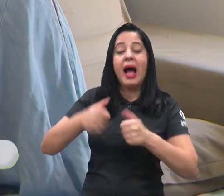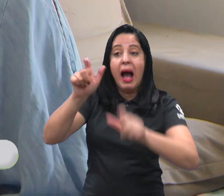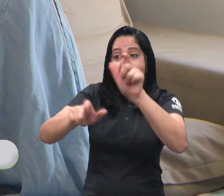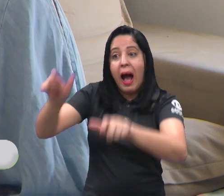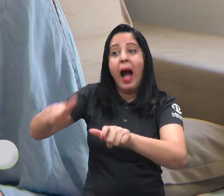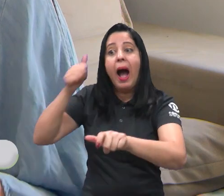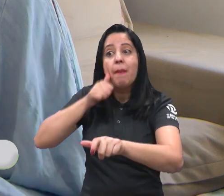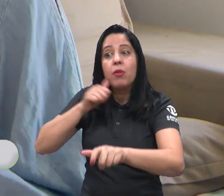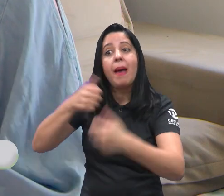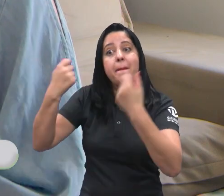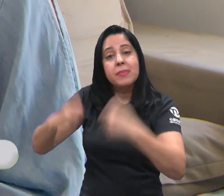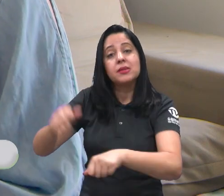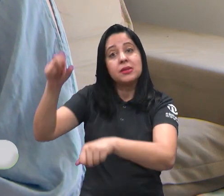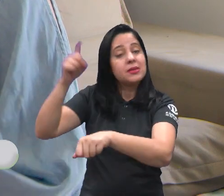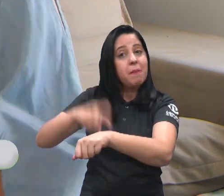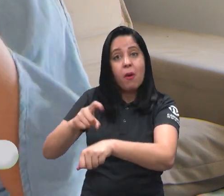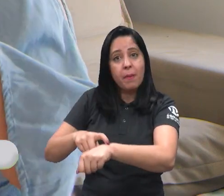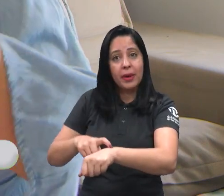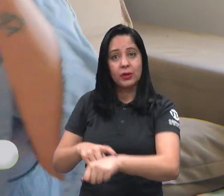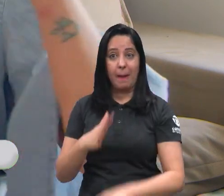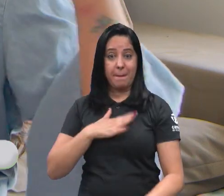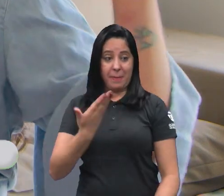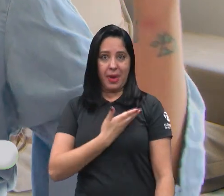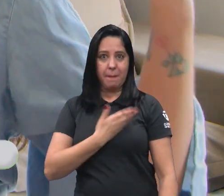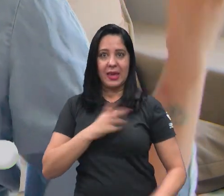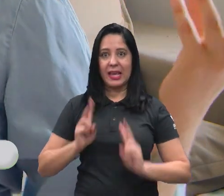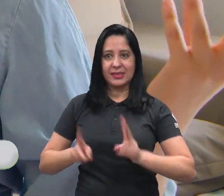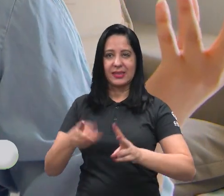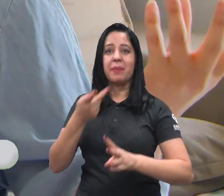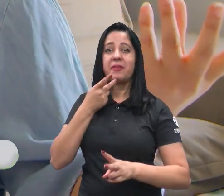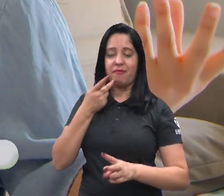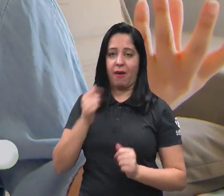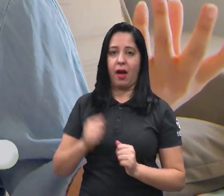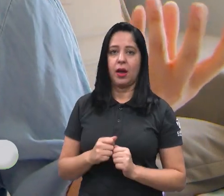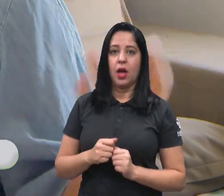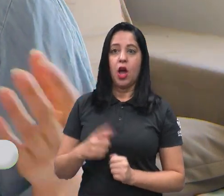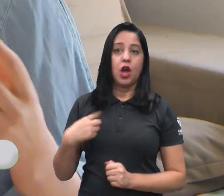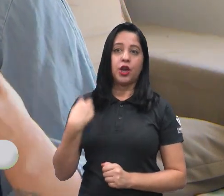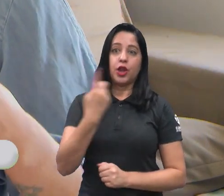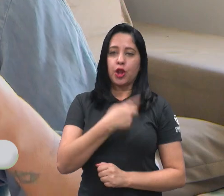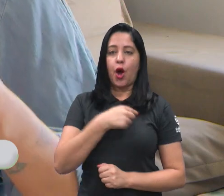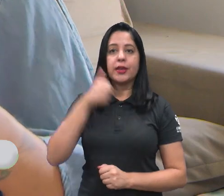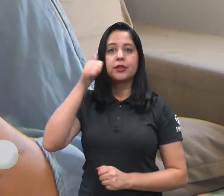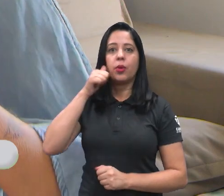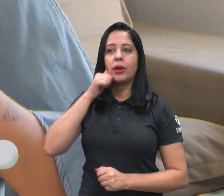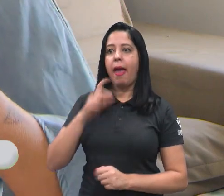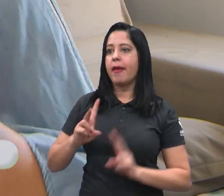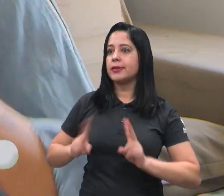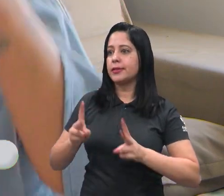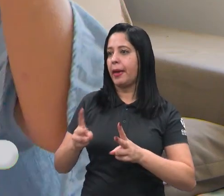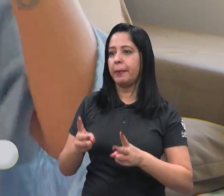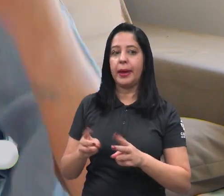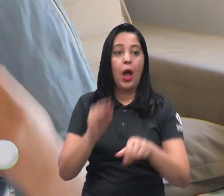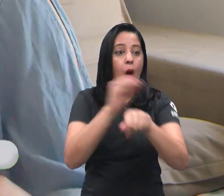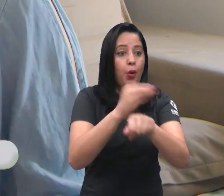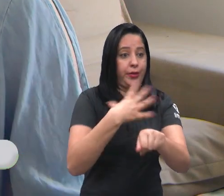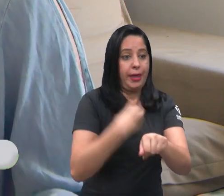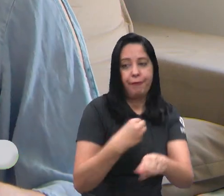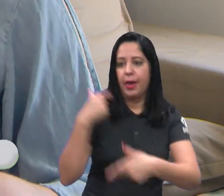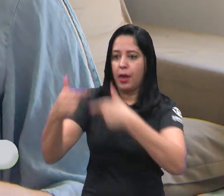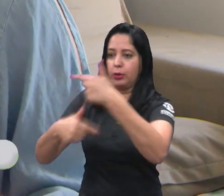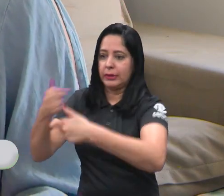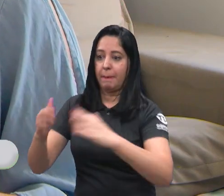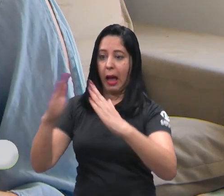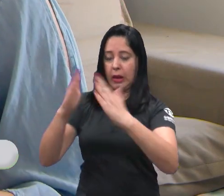desse momento. Eu tenho uma amiga que sempre brinca, são muitos pratinhos para a gente equilibrar. É a maternidade, é o trabalho, é a casa,